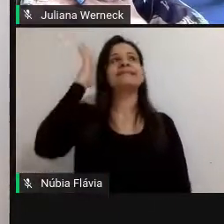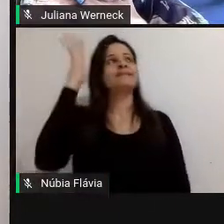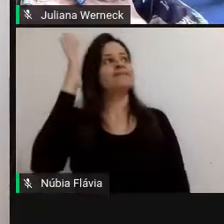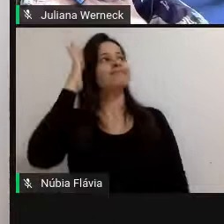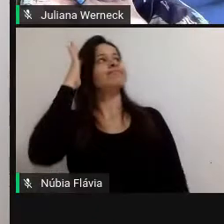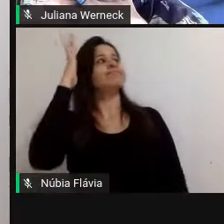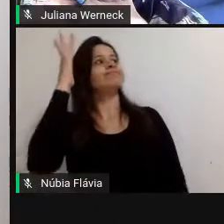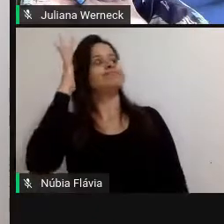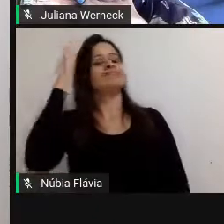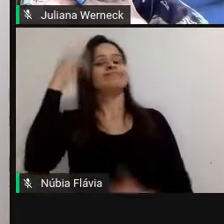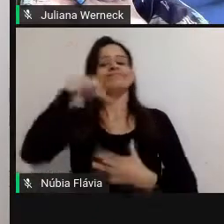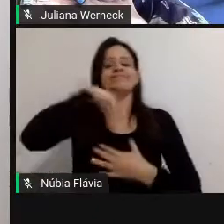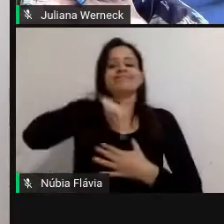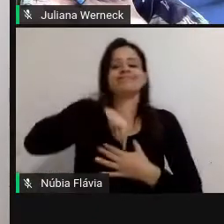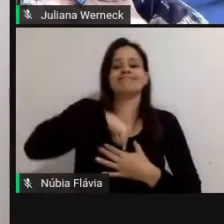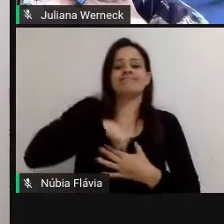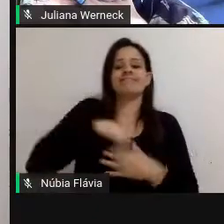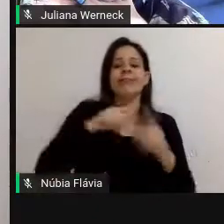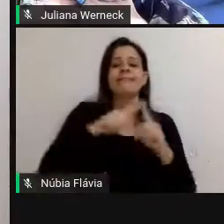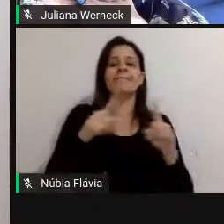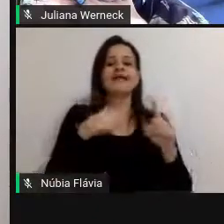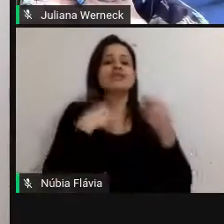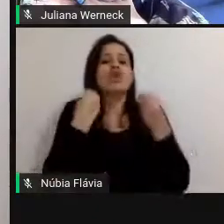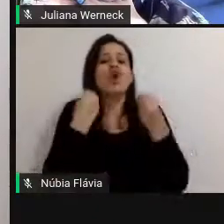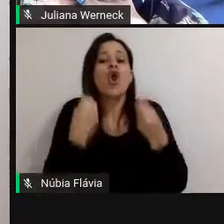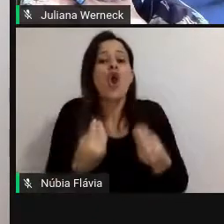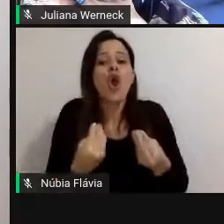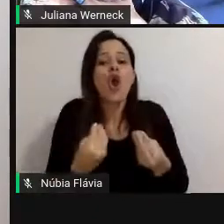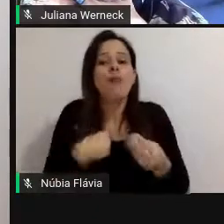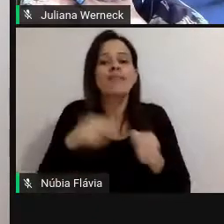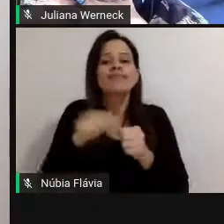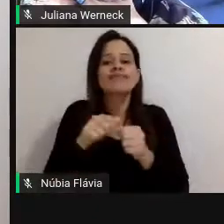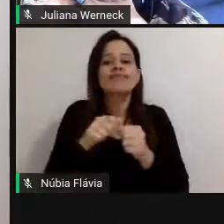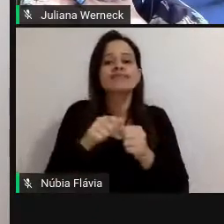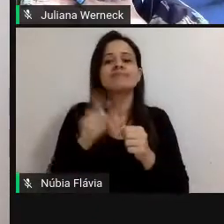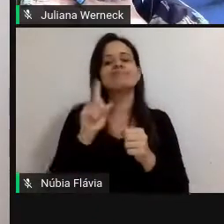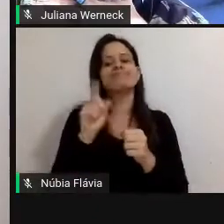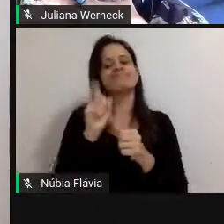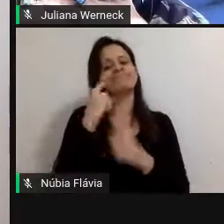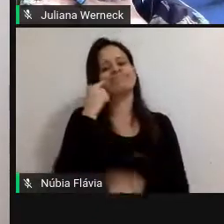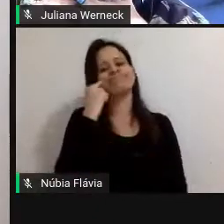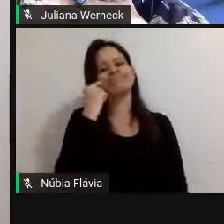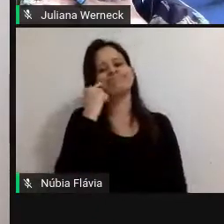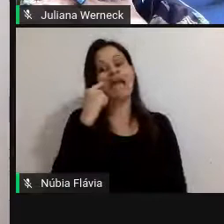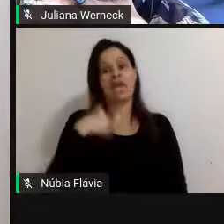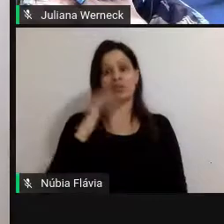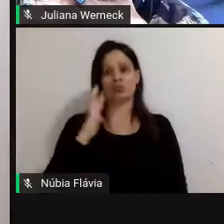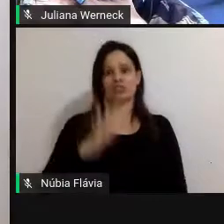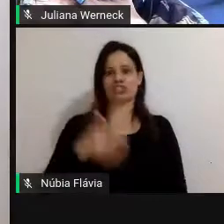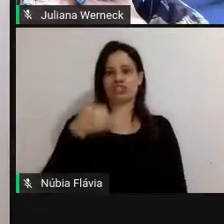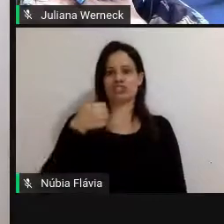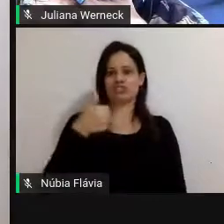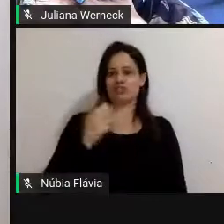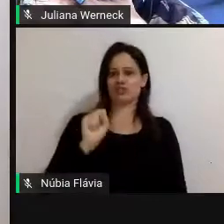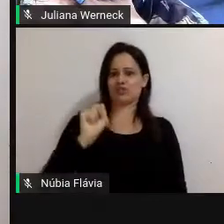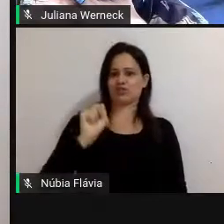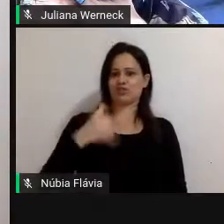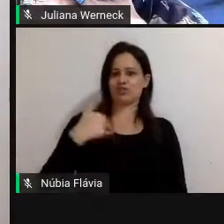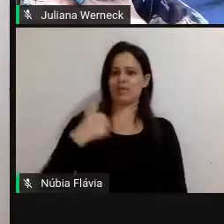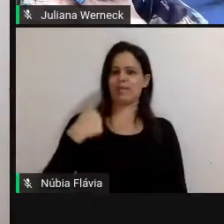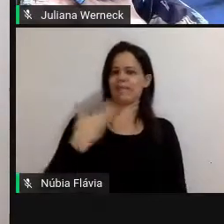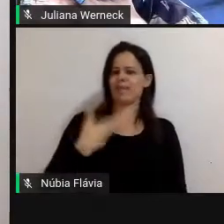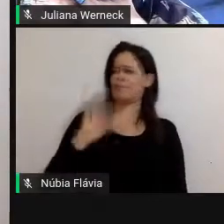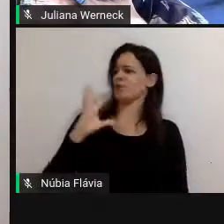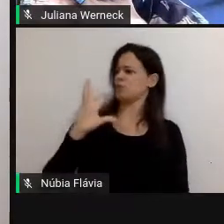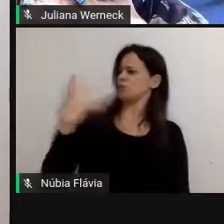tinha colocado no papel como eu ia fazer isso. Aí o tempo passou, fiz 18 anos, vi todas as minhas amigas tirando carteira